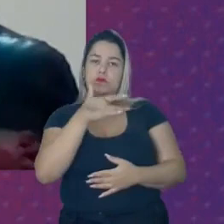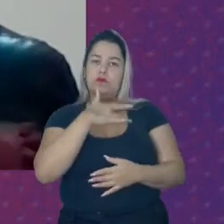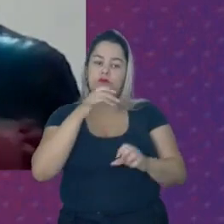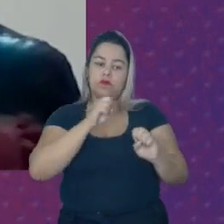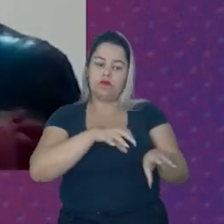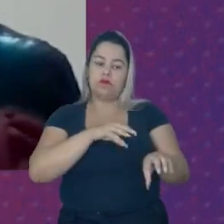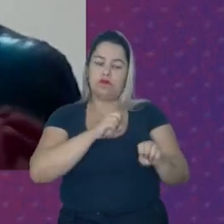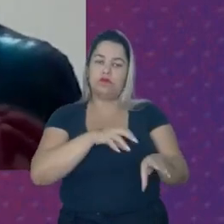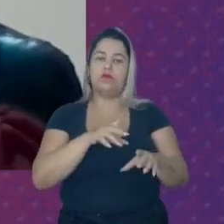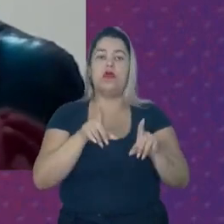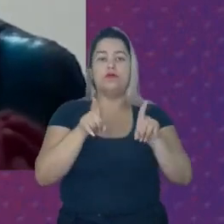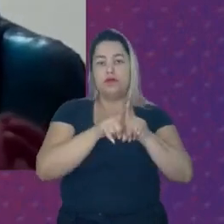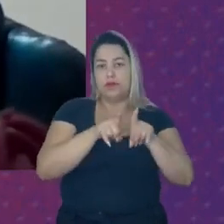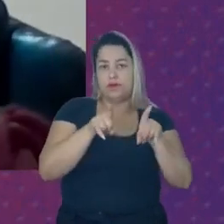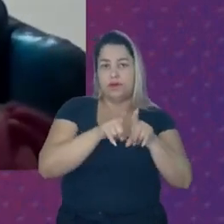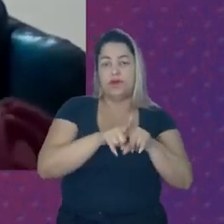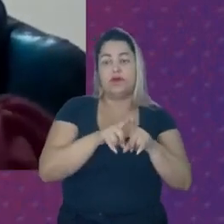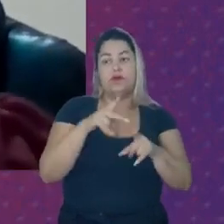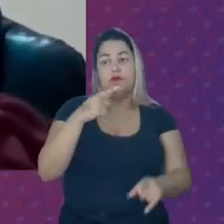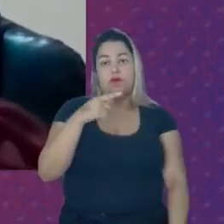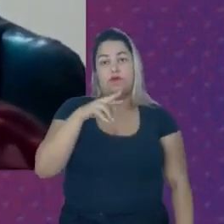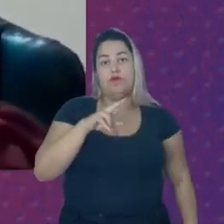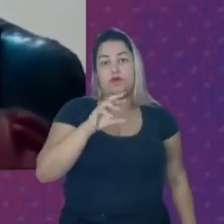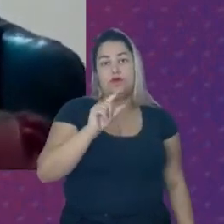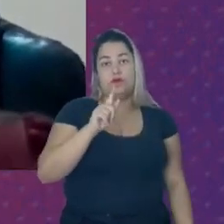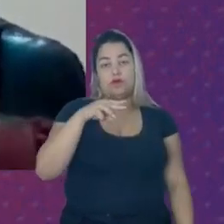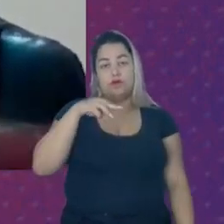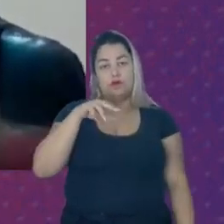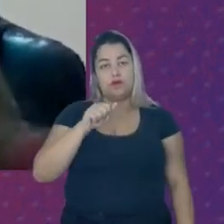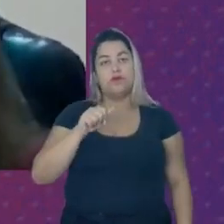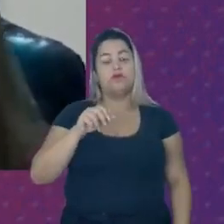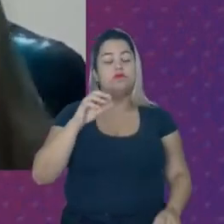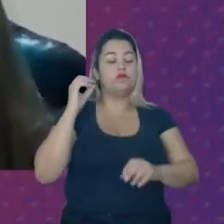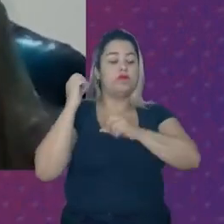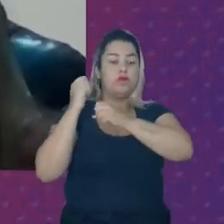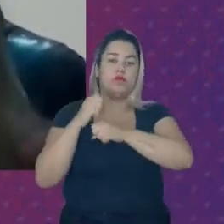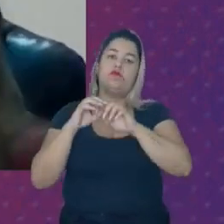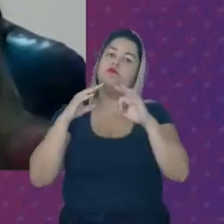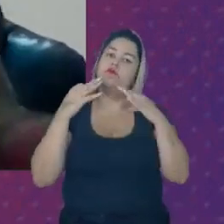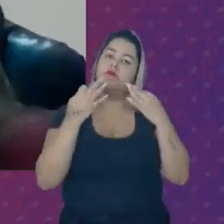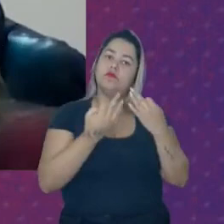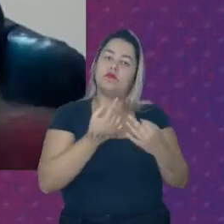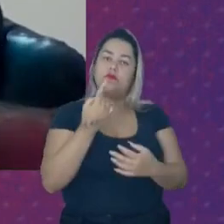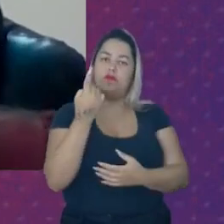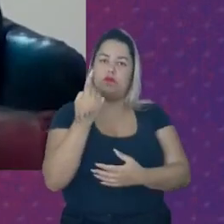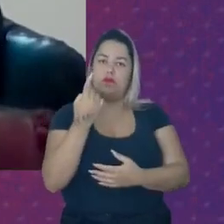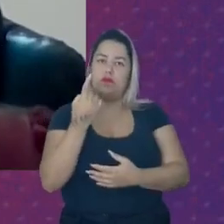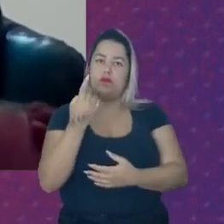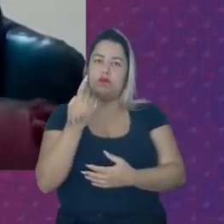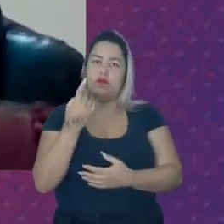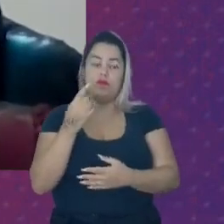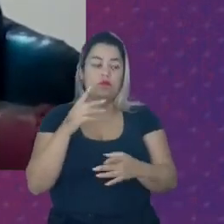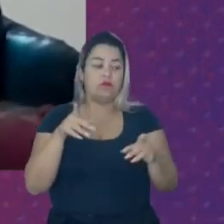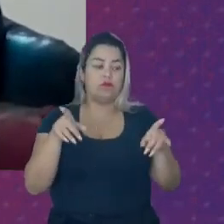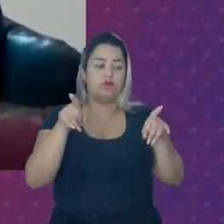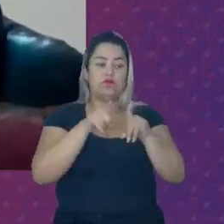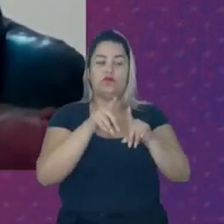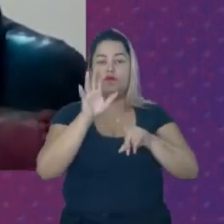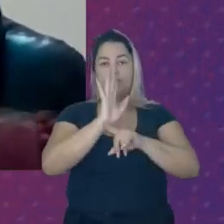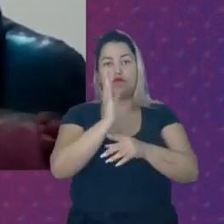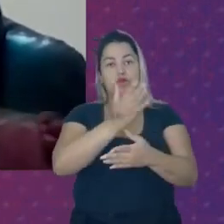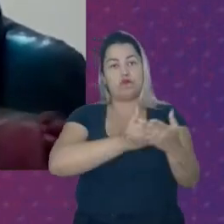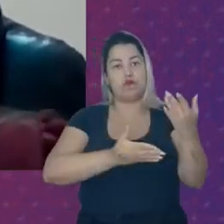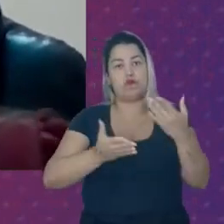educação. Então, o programa Bolsa Família, ele funciona a partir de uma parceria, de uma relação